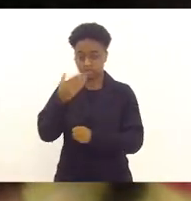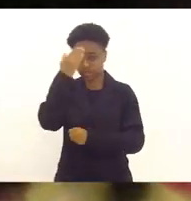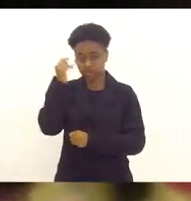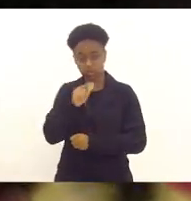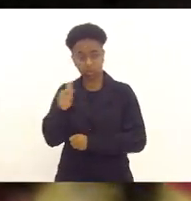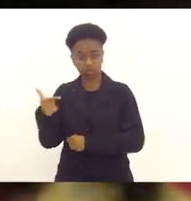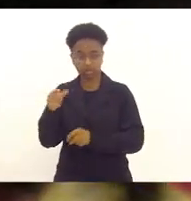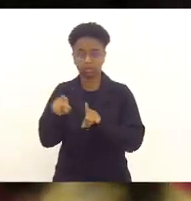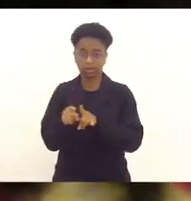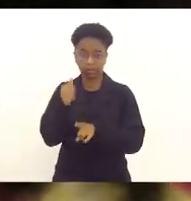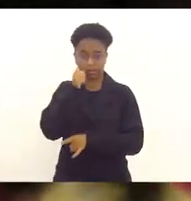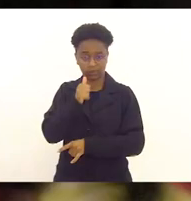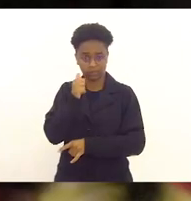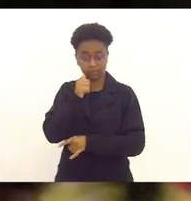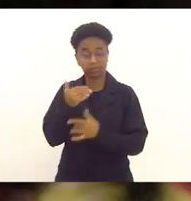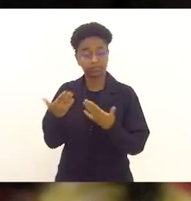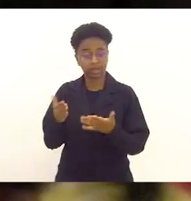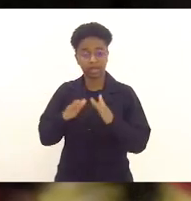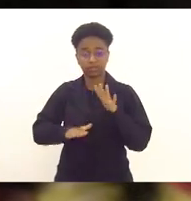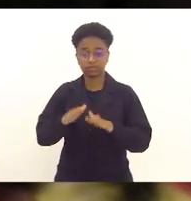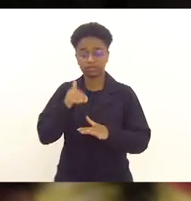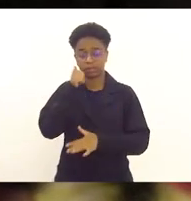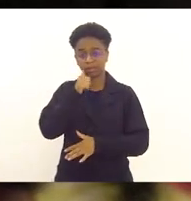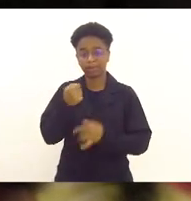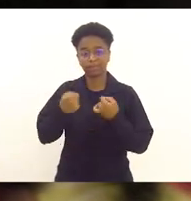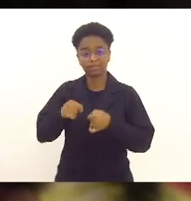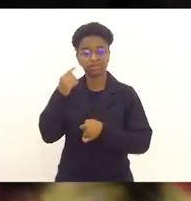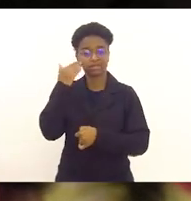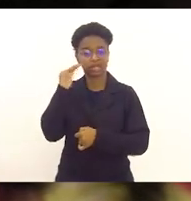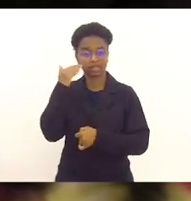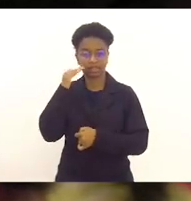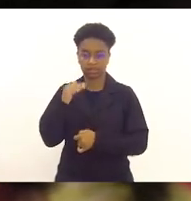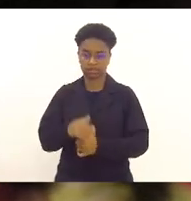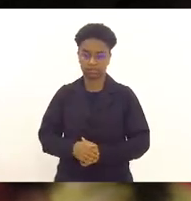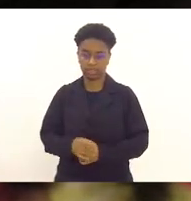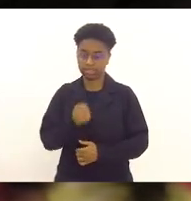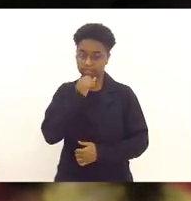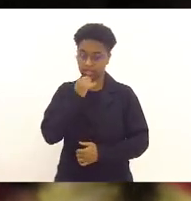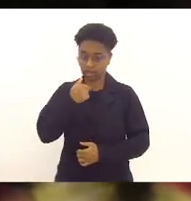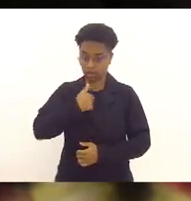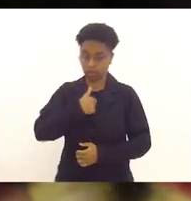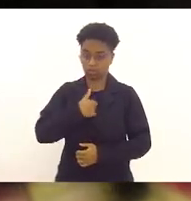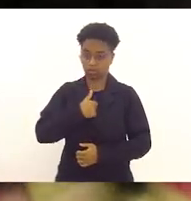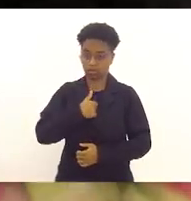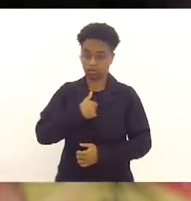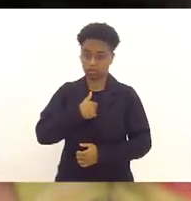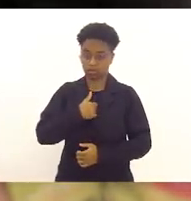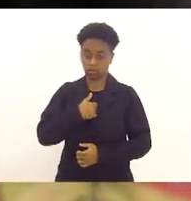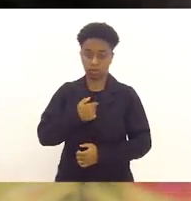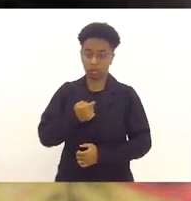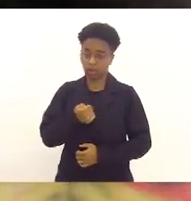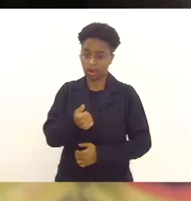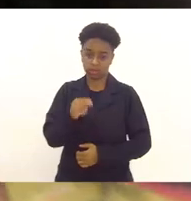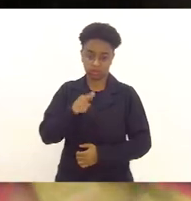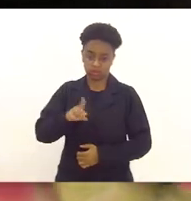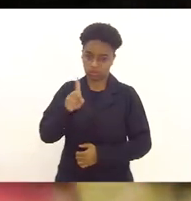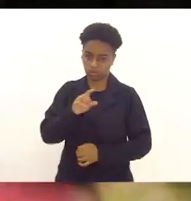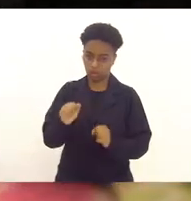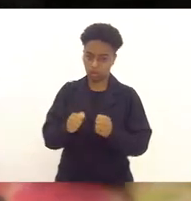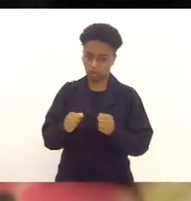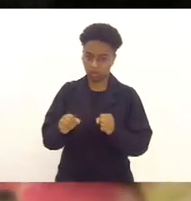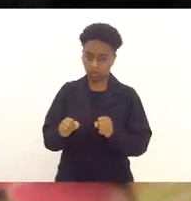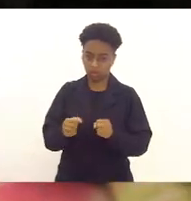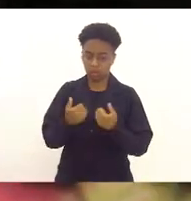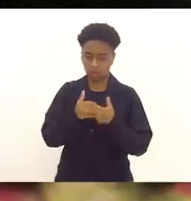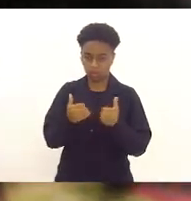mulher a gente tem que as mulheres precisam entender isso né Eu por exemplo dificilmente andando longe mas ando quando eu